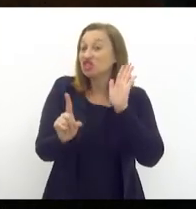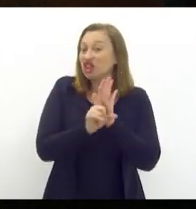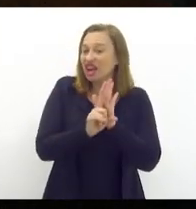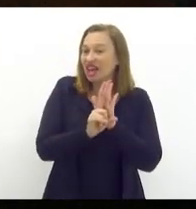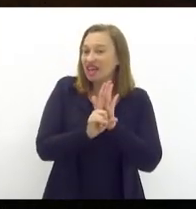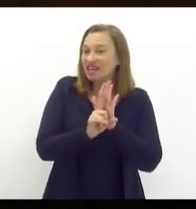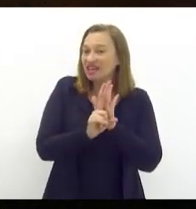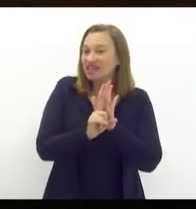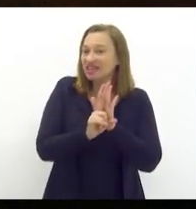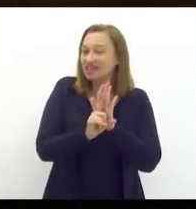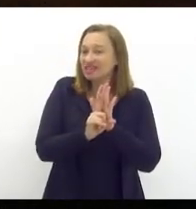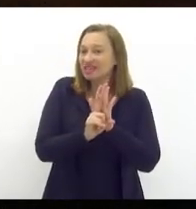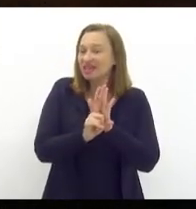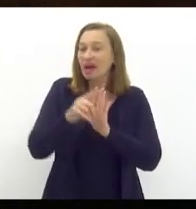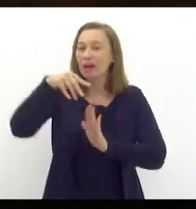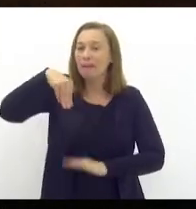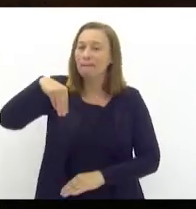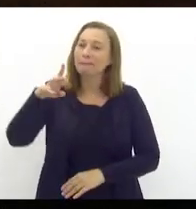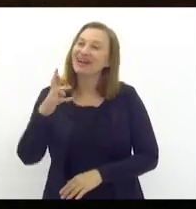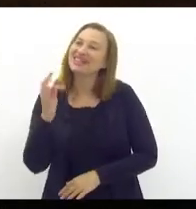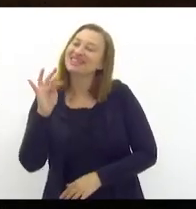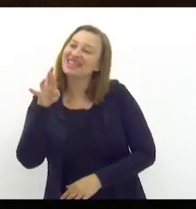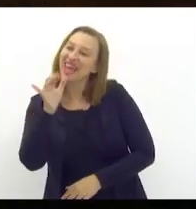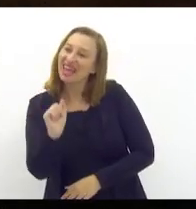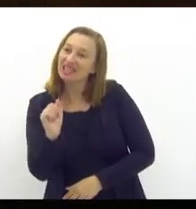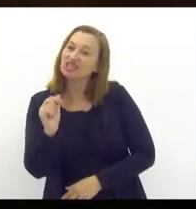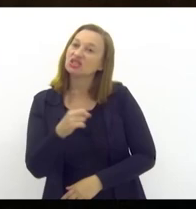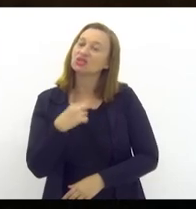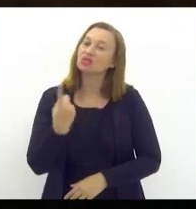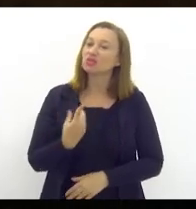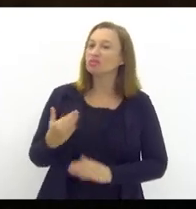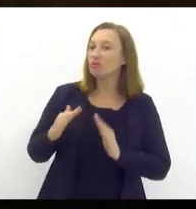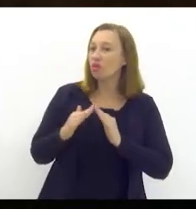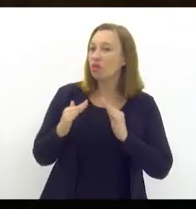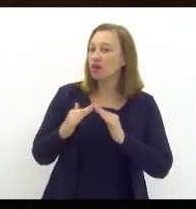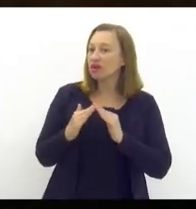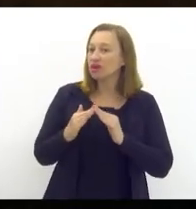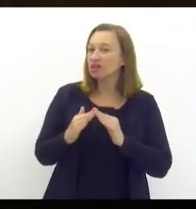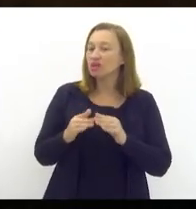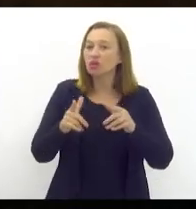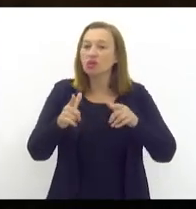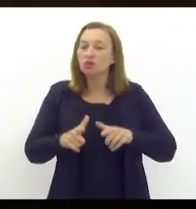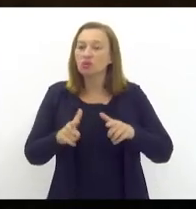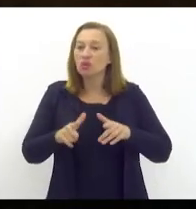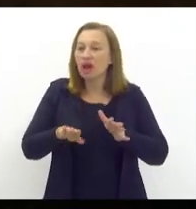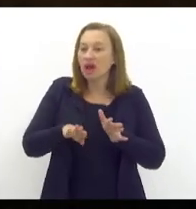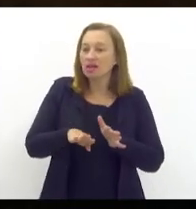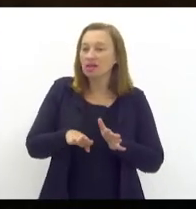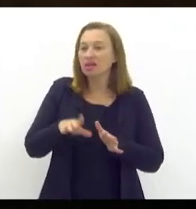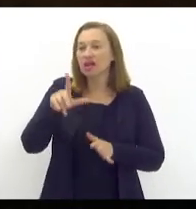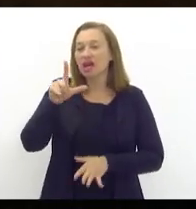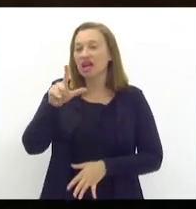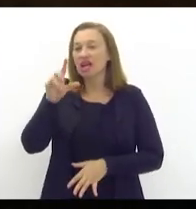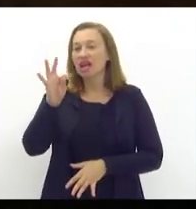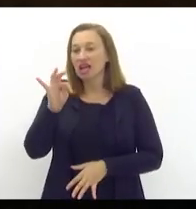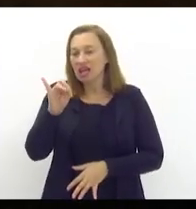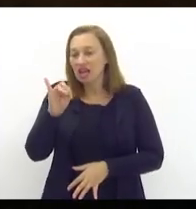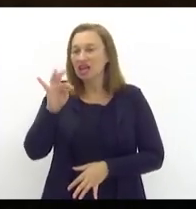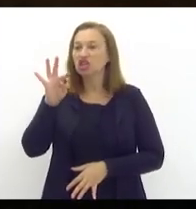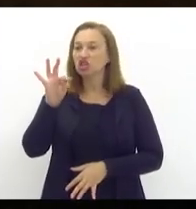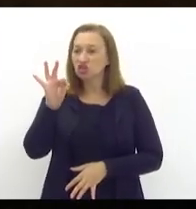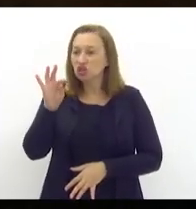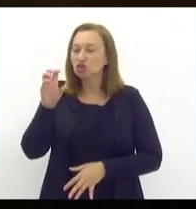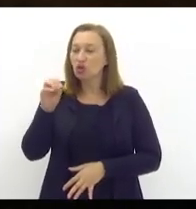que atende as marisqueiras. A gente que mora na região litorânea, a gente vê a luta delas